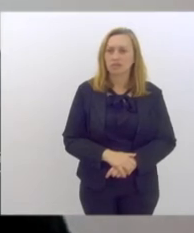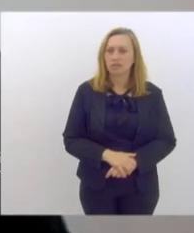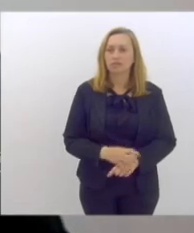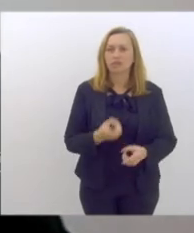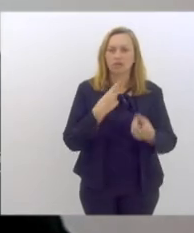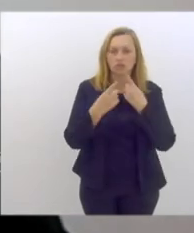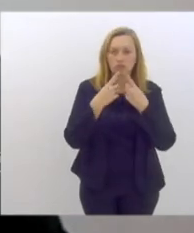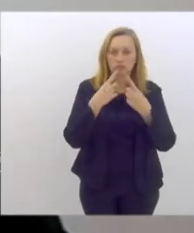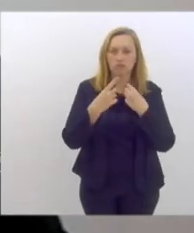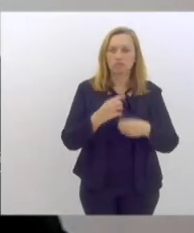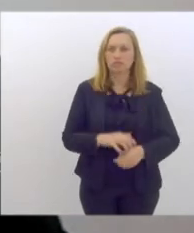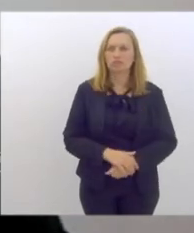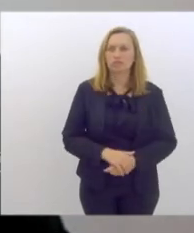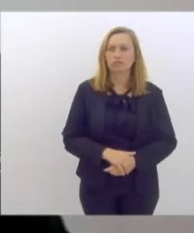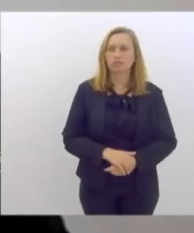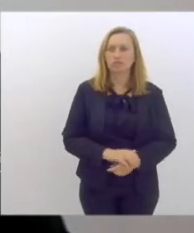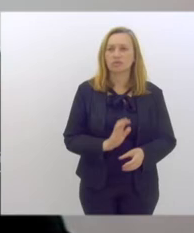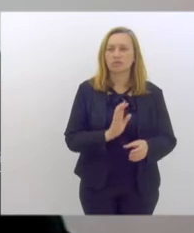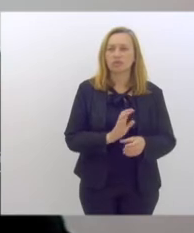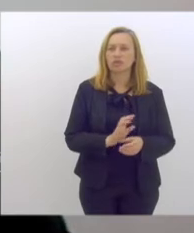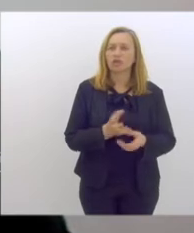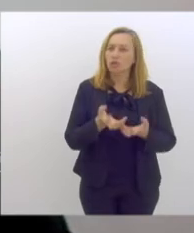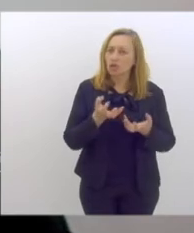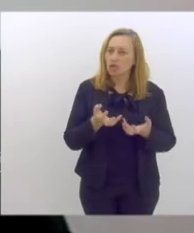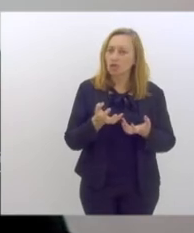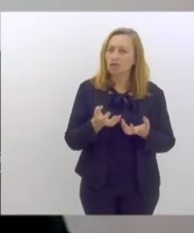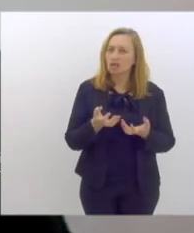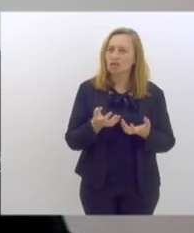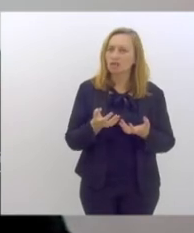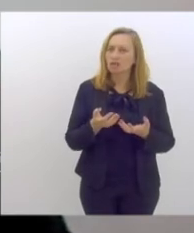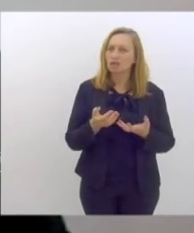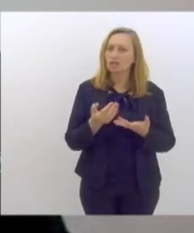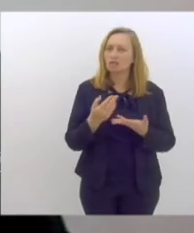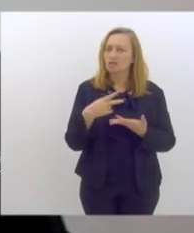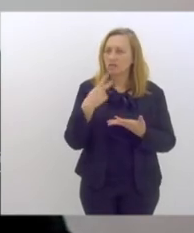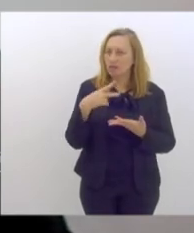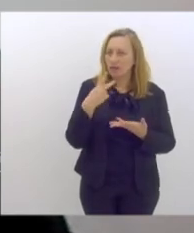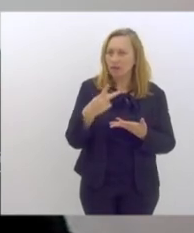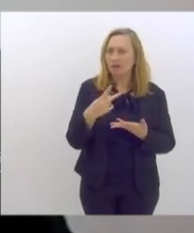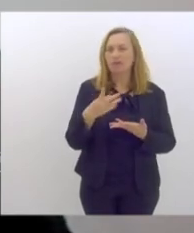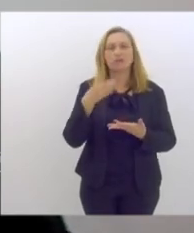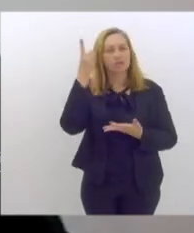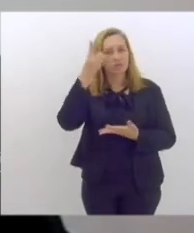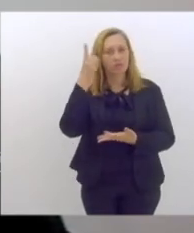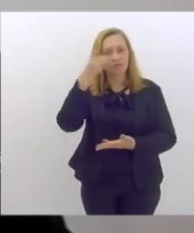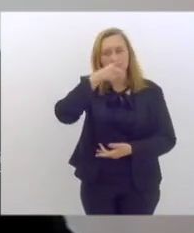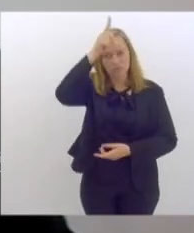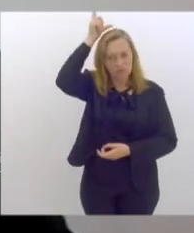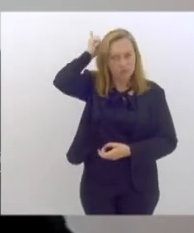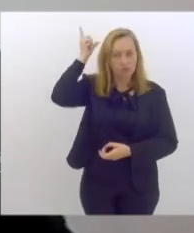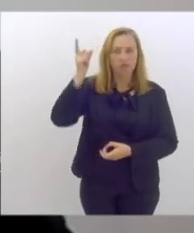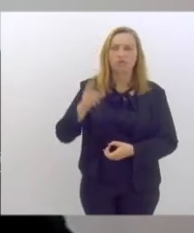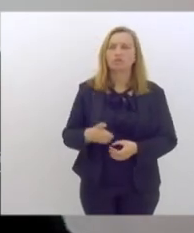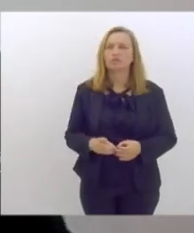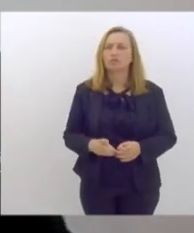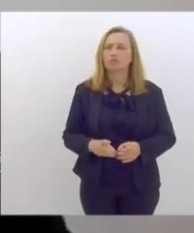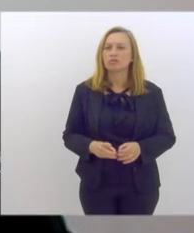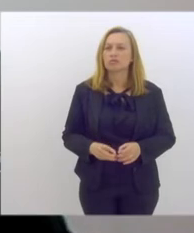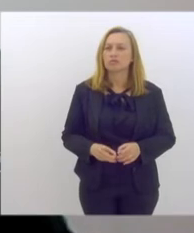e em discussão e eu queria eu queria salientar Deputado Luiz Paulo